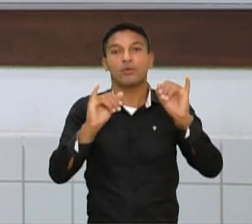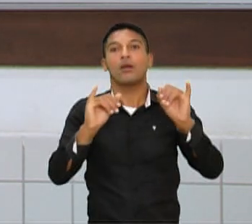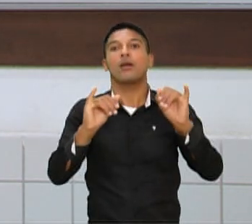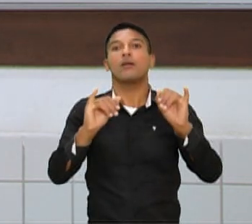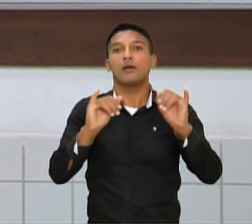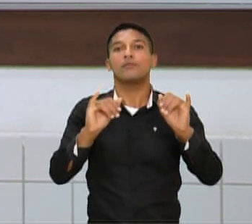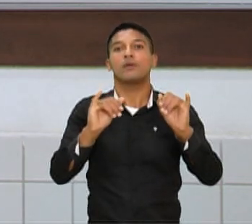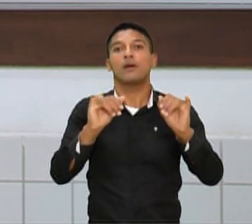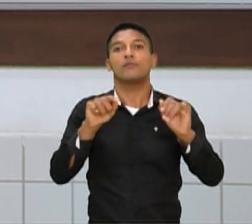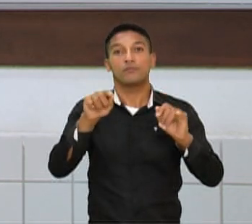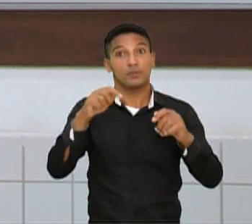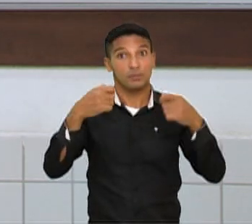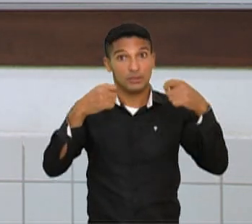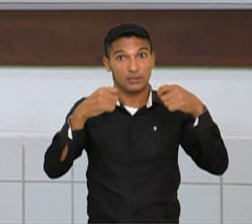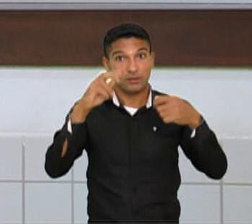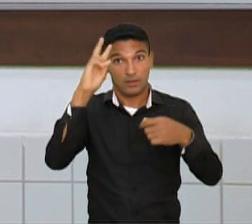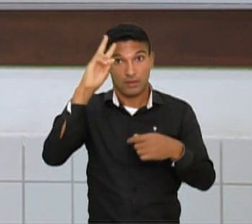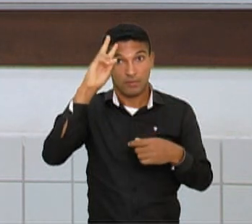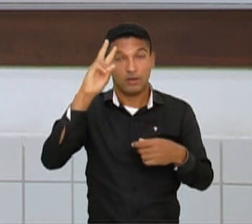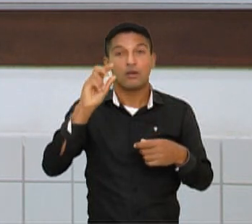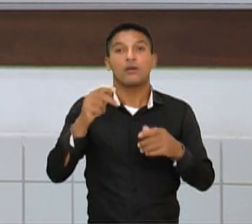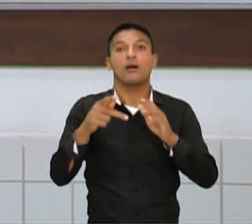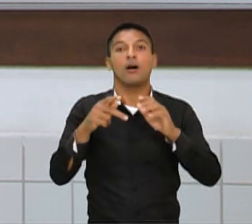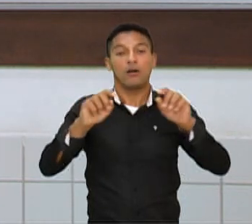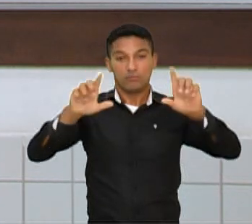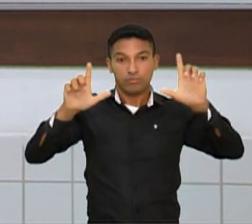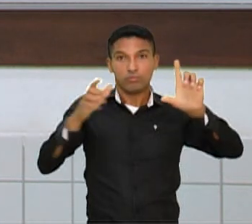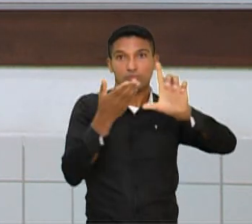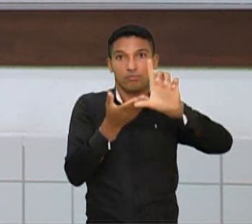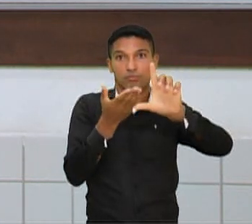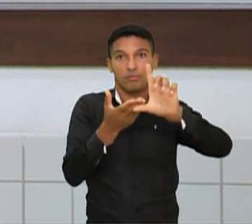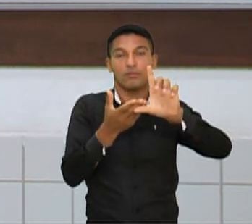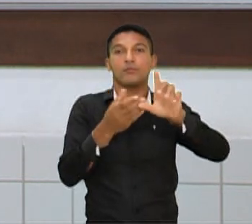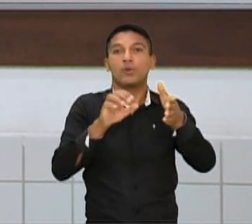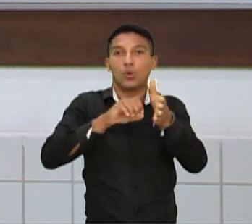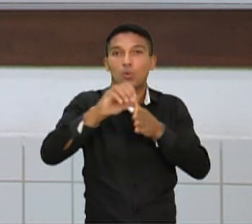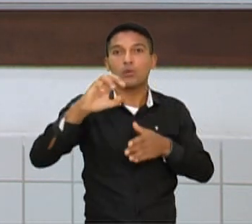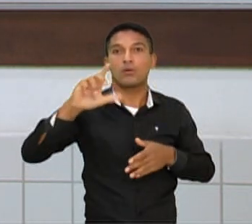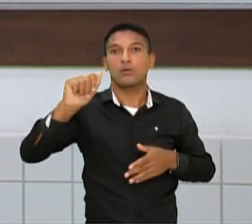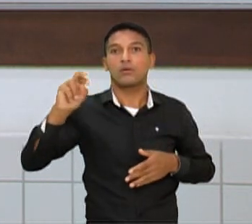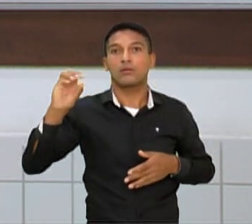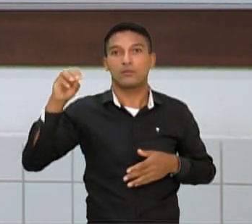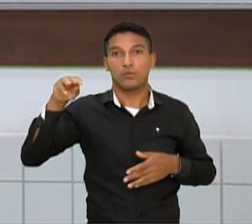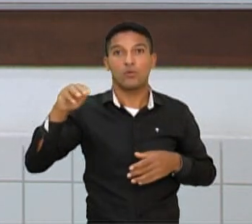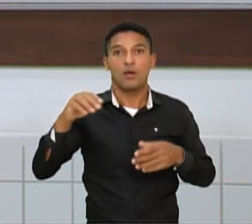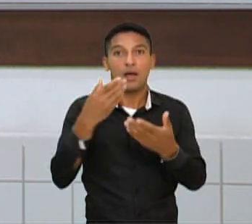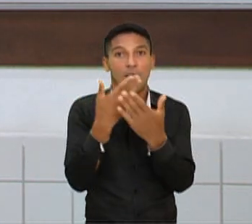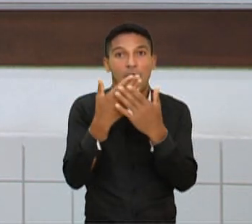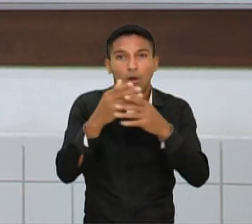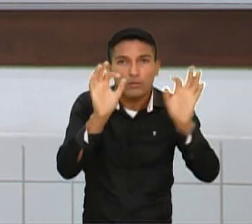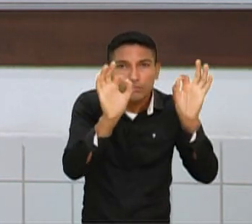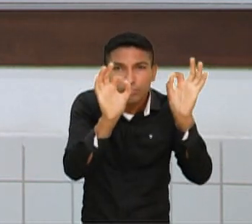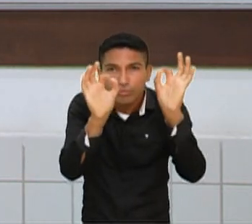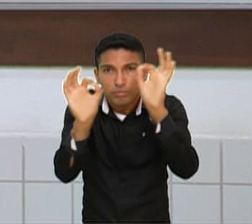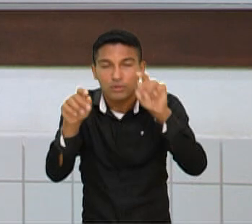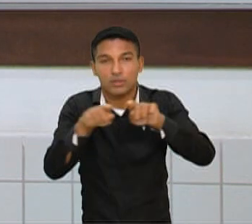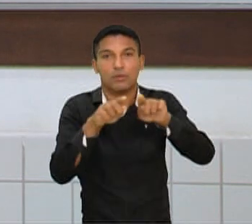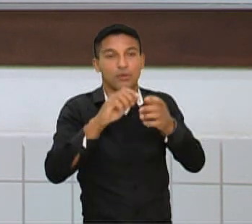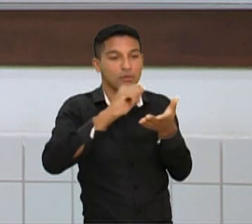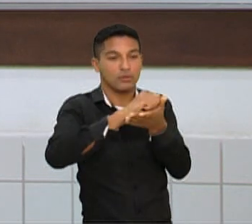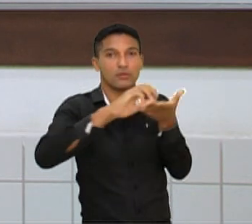devem esquecer. Acesse o seu Classroom, assista a aula, acesse os slides, execute a atividade através do link número